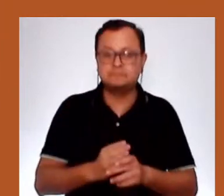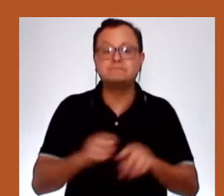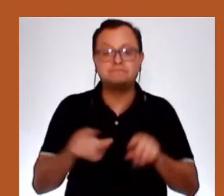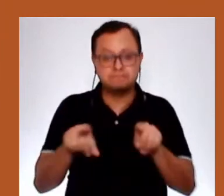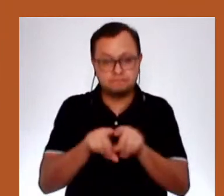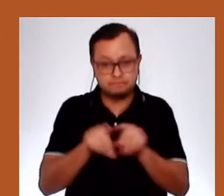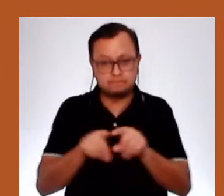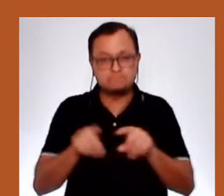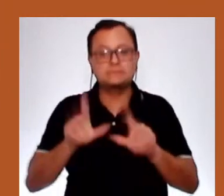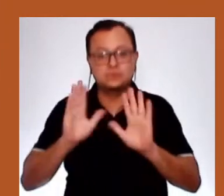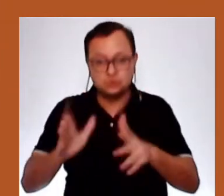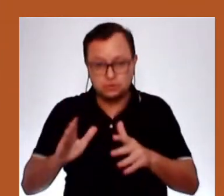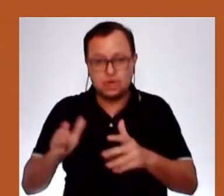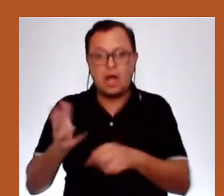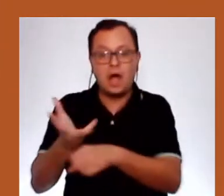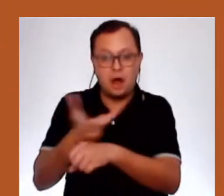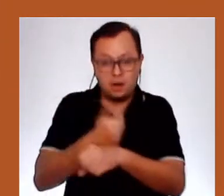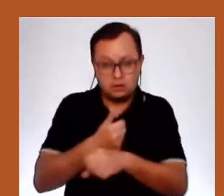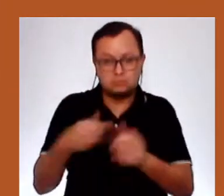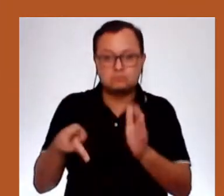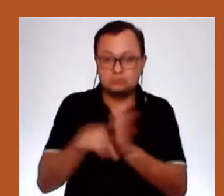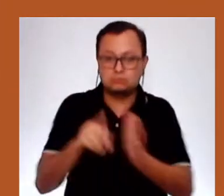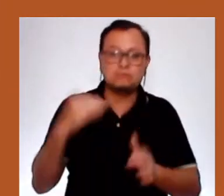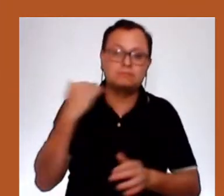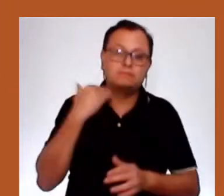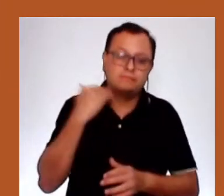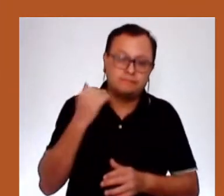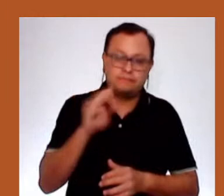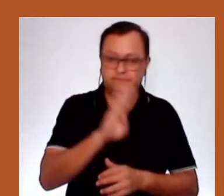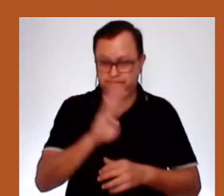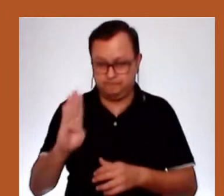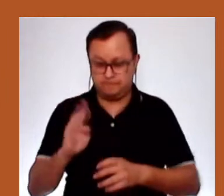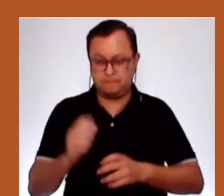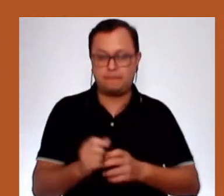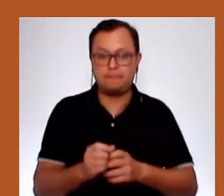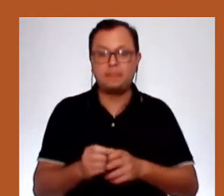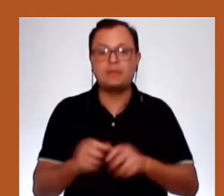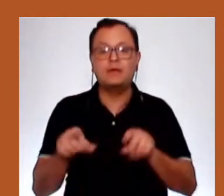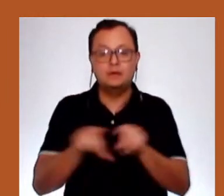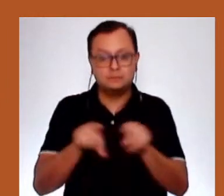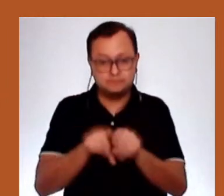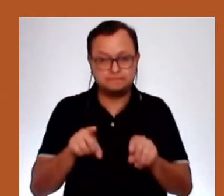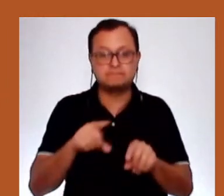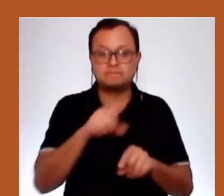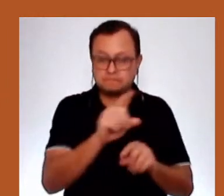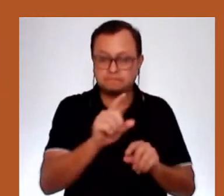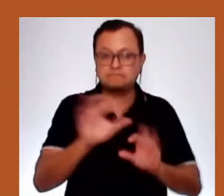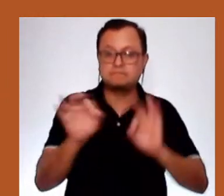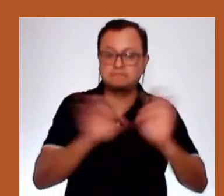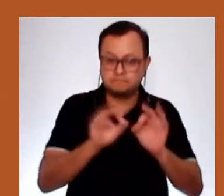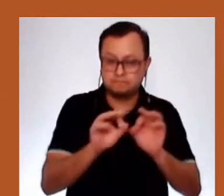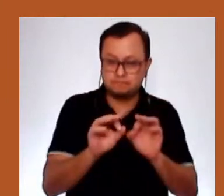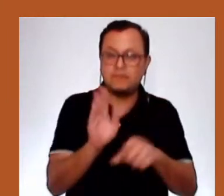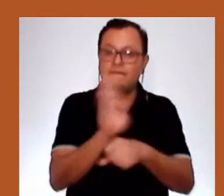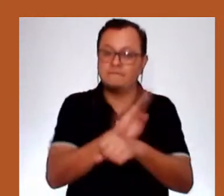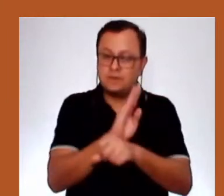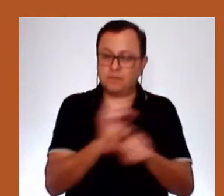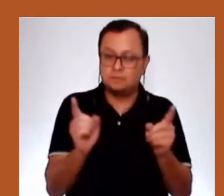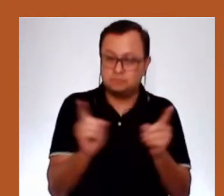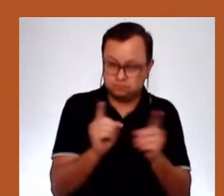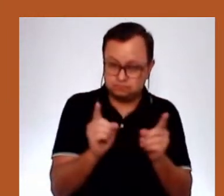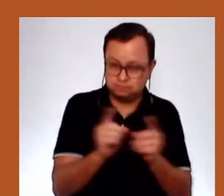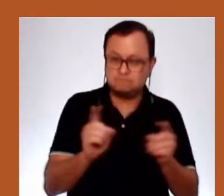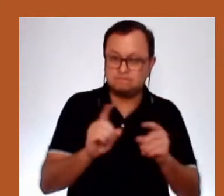a WWF Reino Unido, além de documentários como Graças a Gracia, sobre a